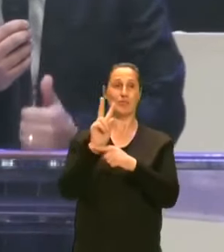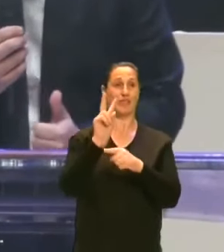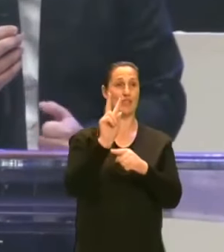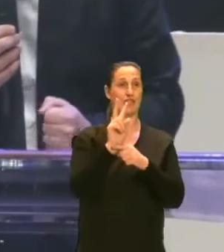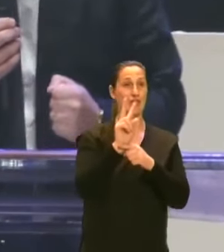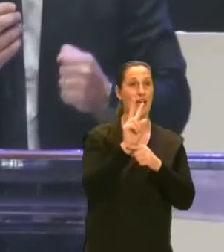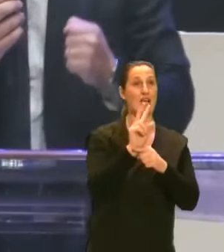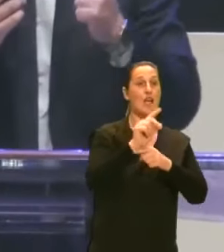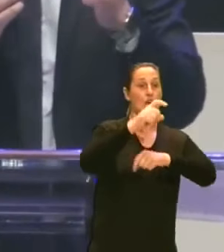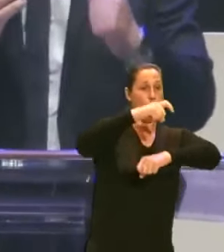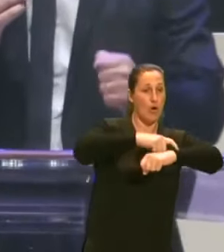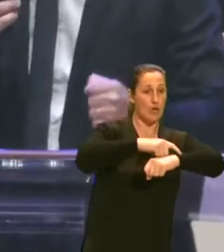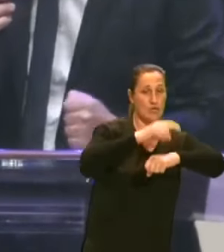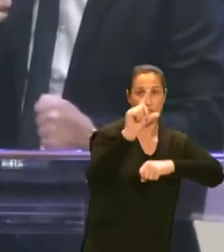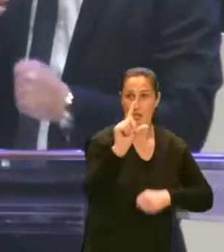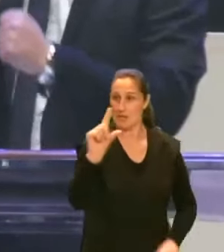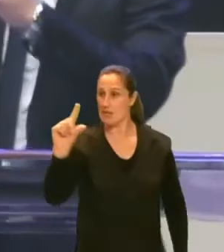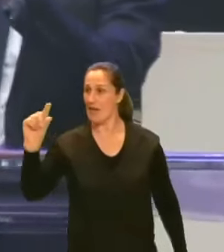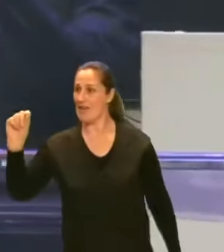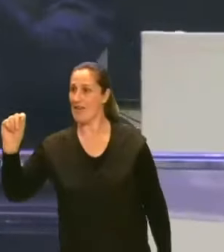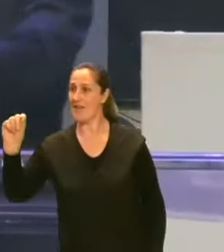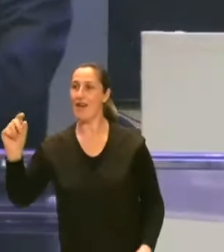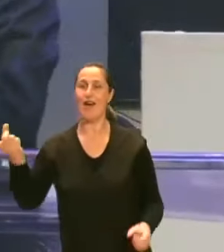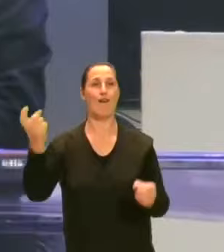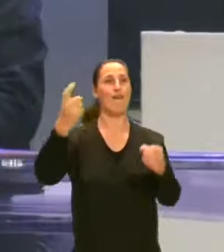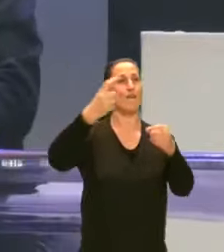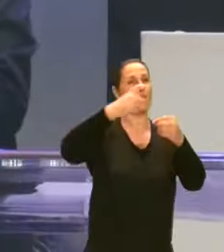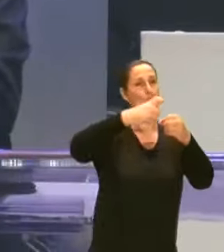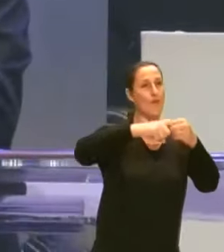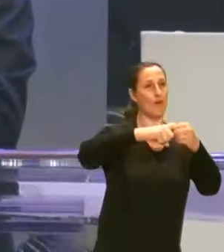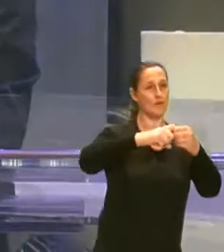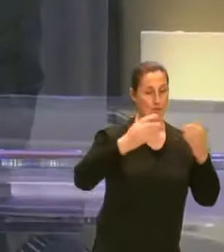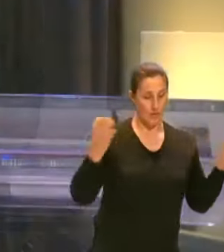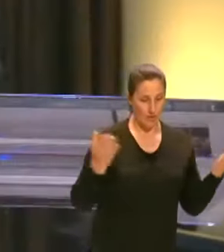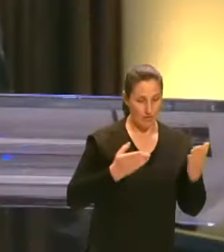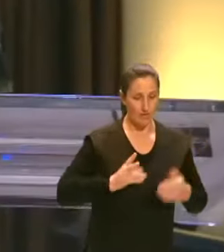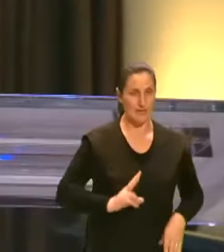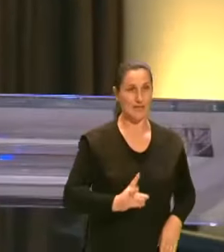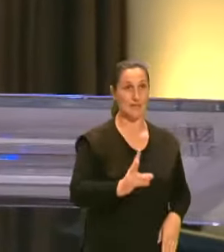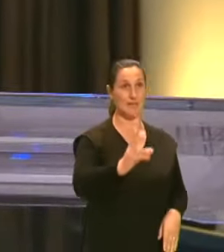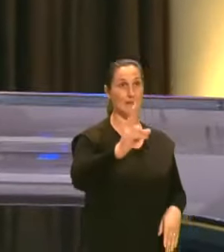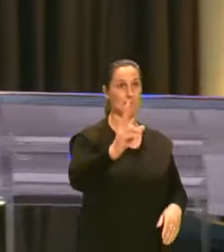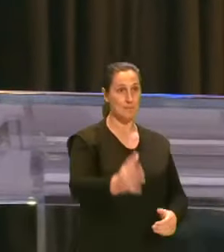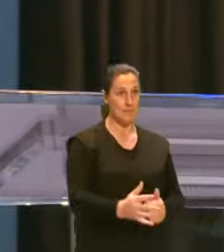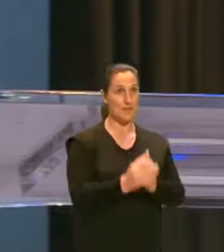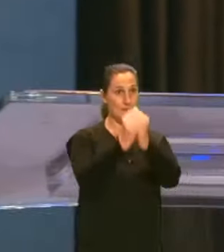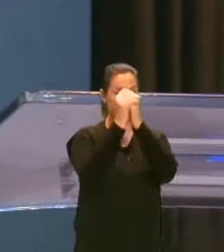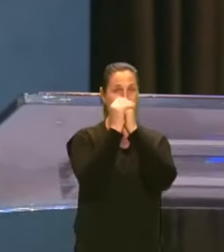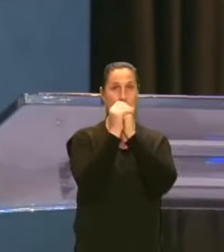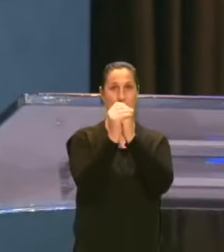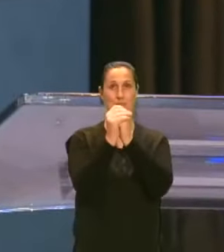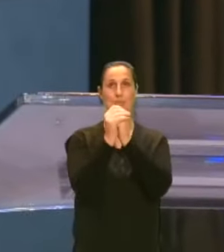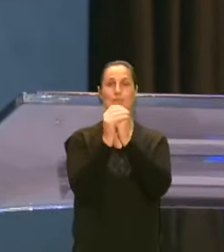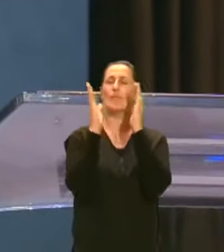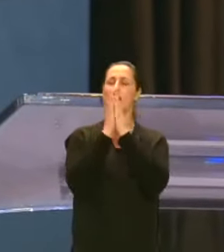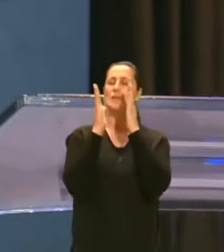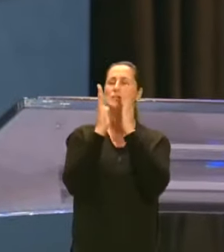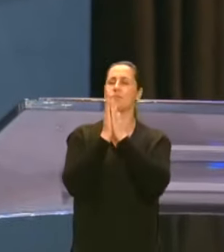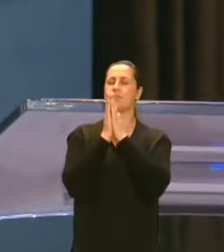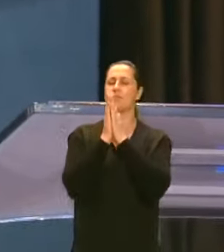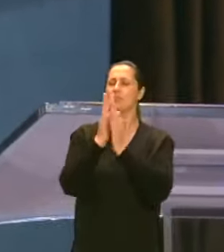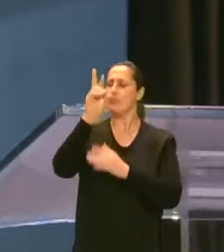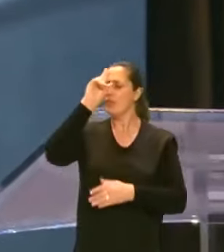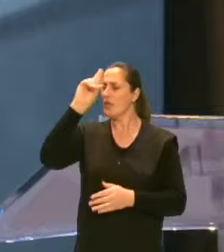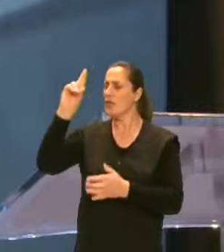sua chegada, desde agora e para sempre. Amém. Vamos orar. Senhor Deus, te